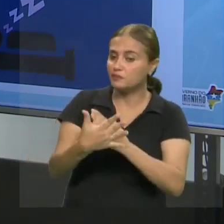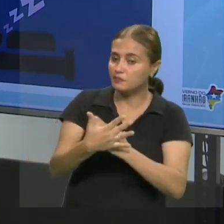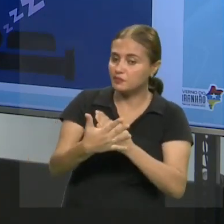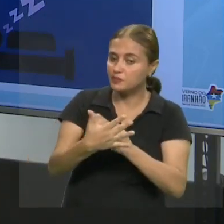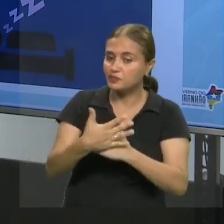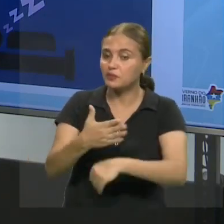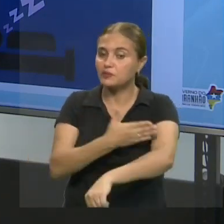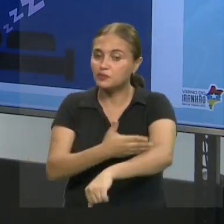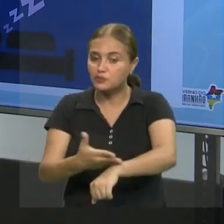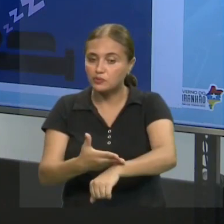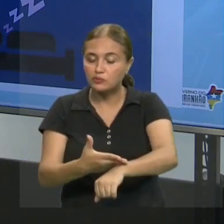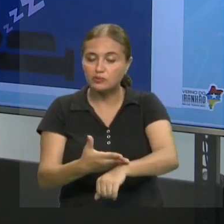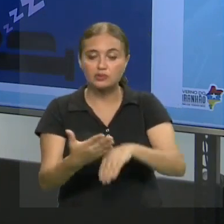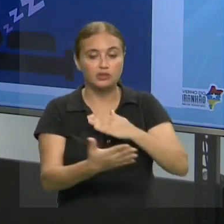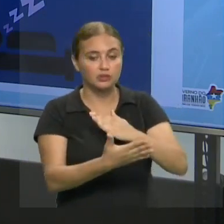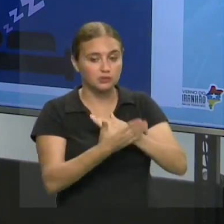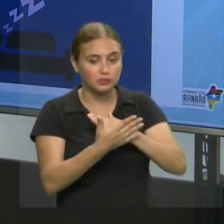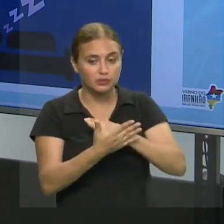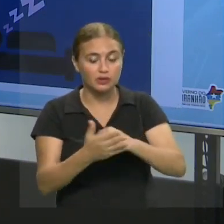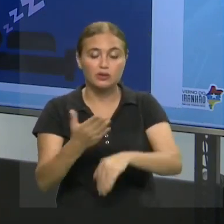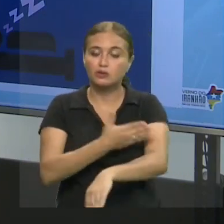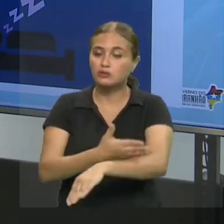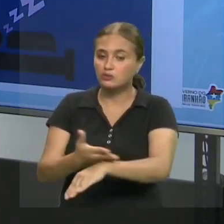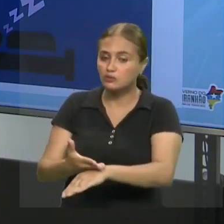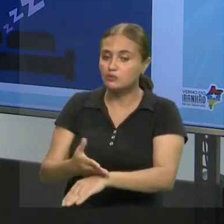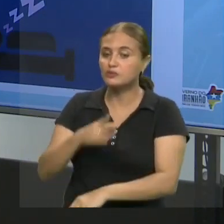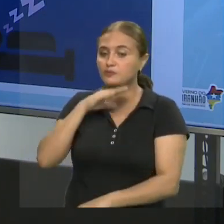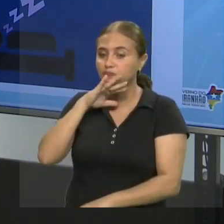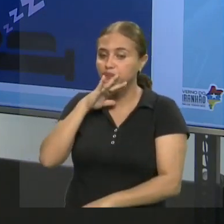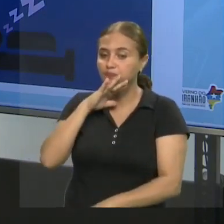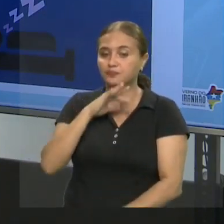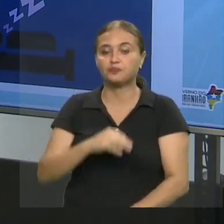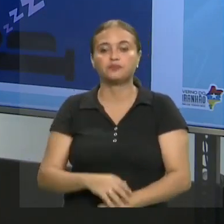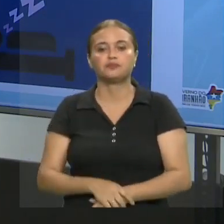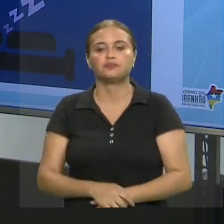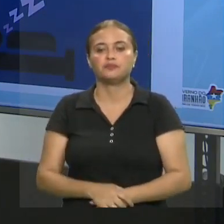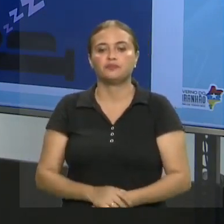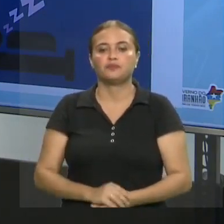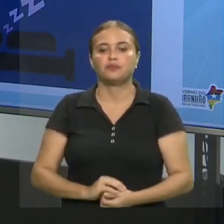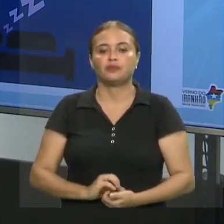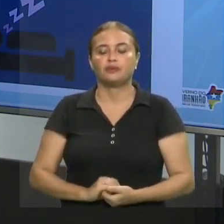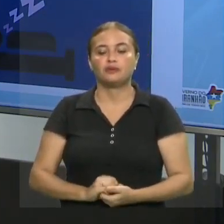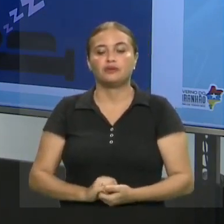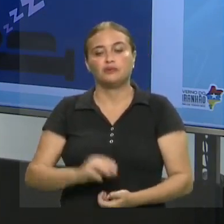Os que contribuem a gente vai fortalecer para que continue contribuindo no nosso